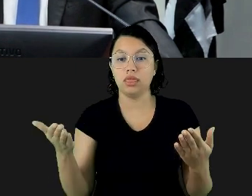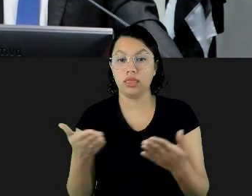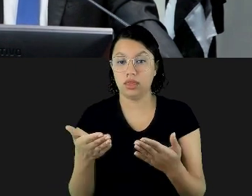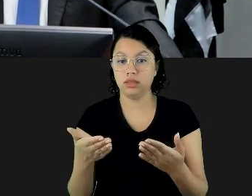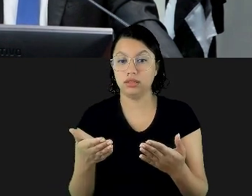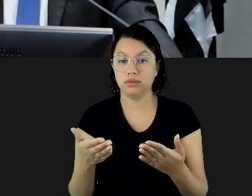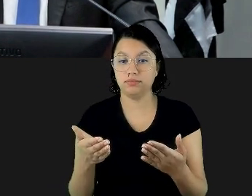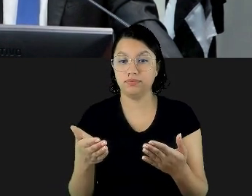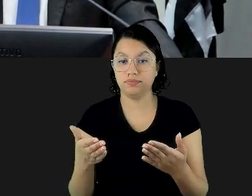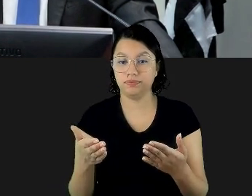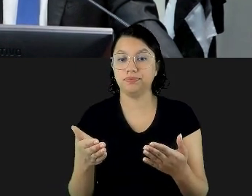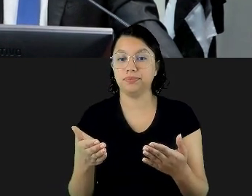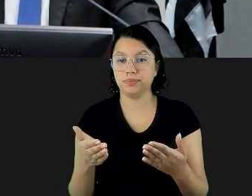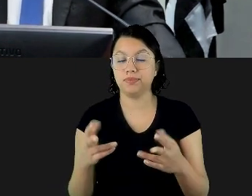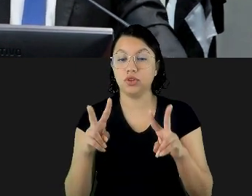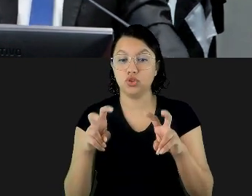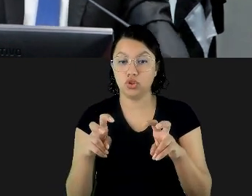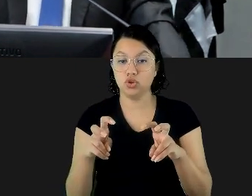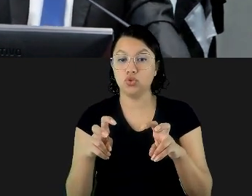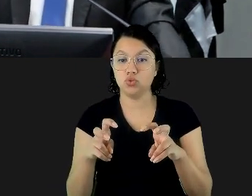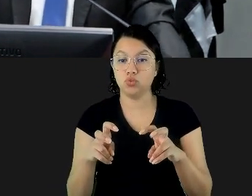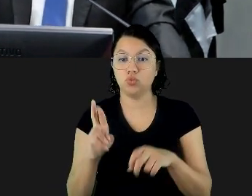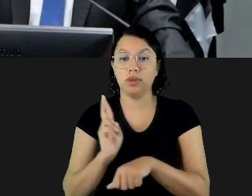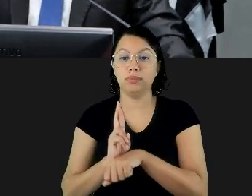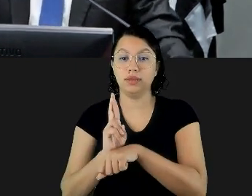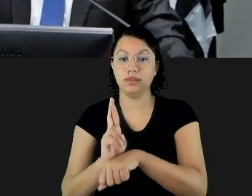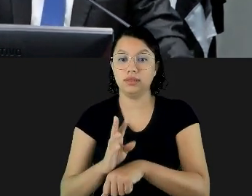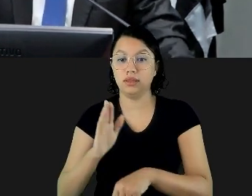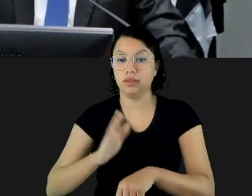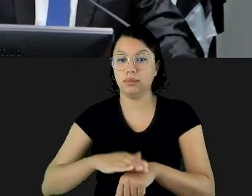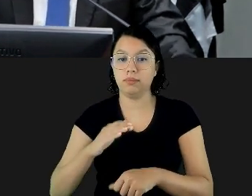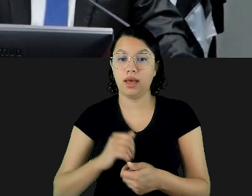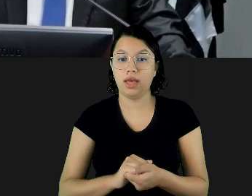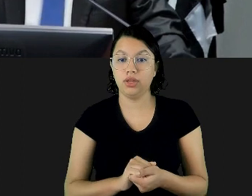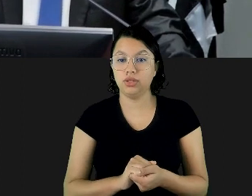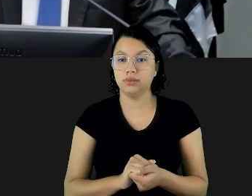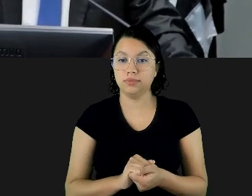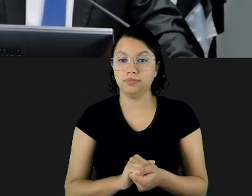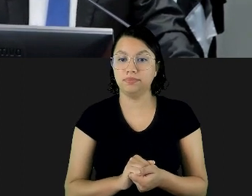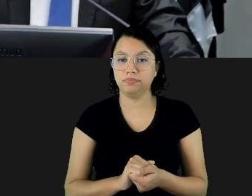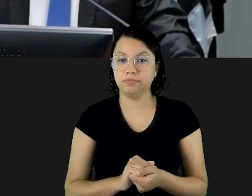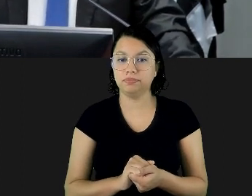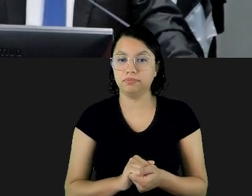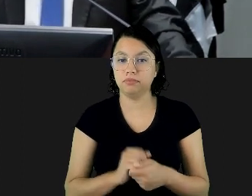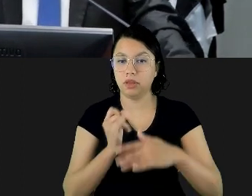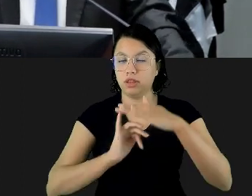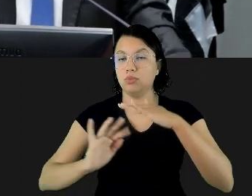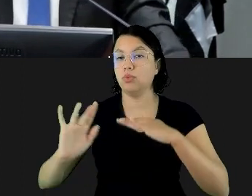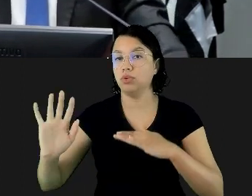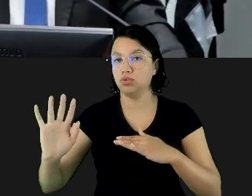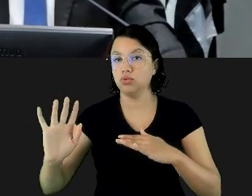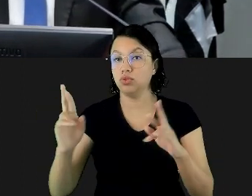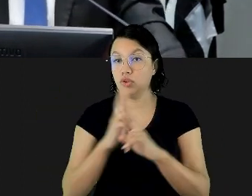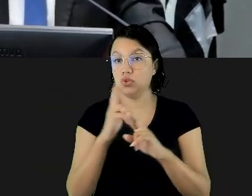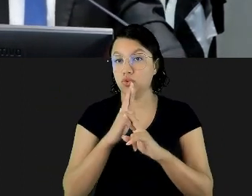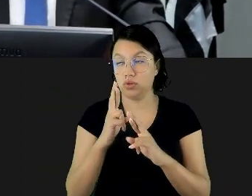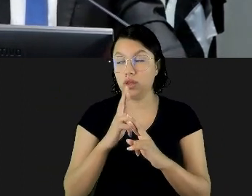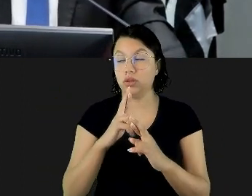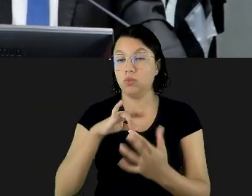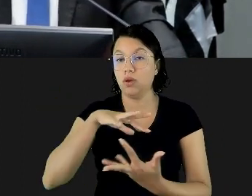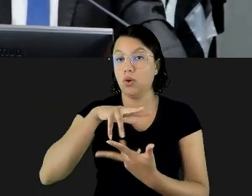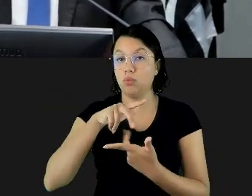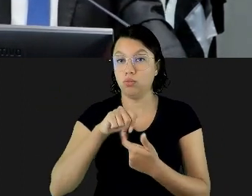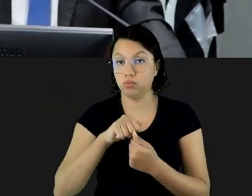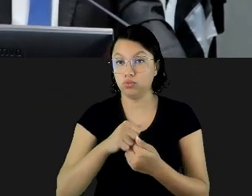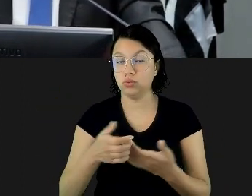das exportações mundiais. E o nosso estado está vivendo uma verdadeira transformação nessa área.